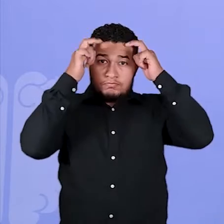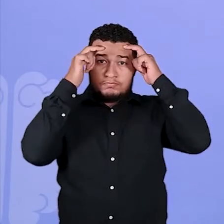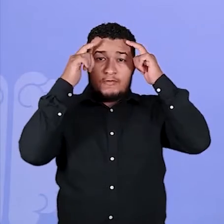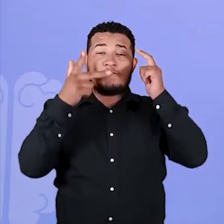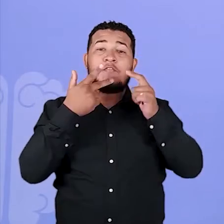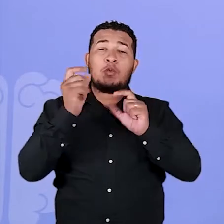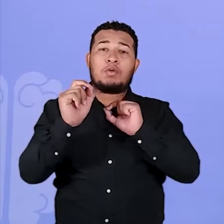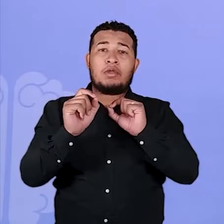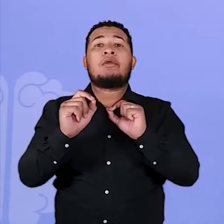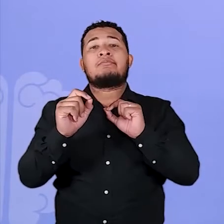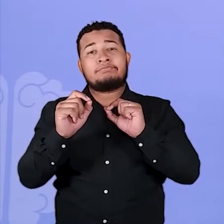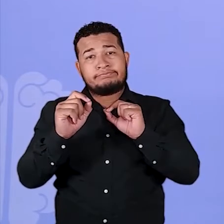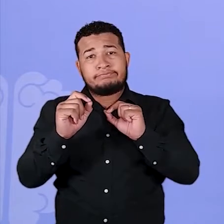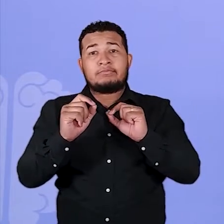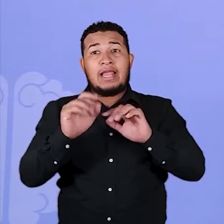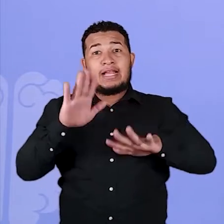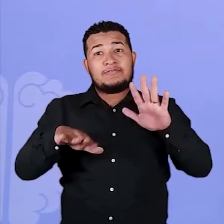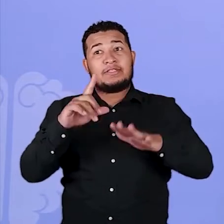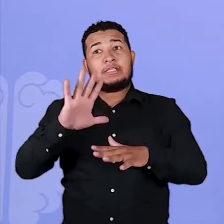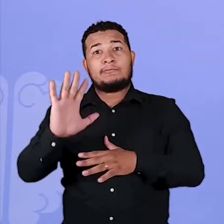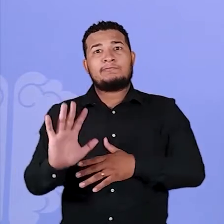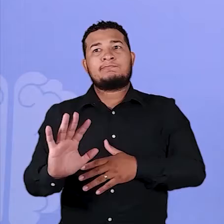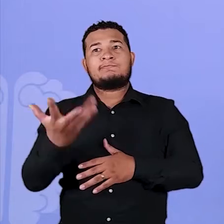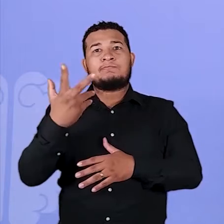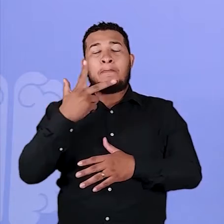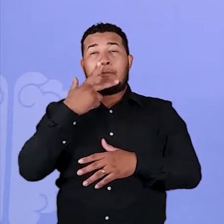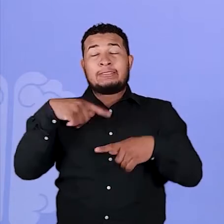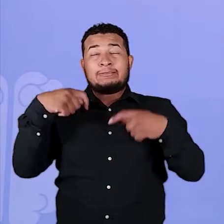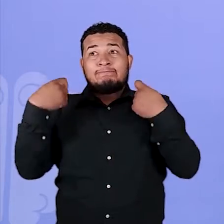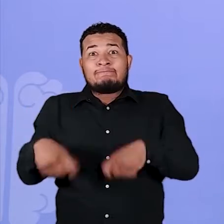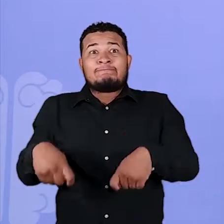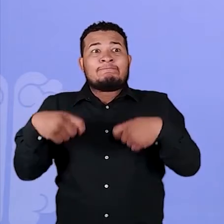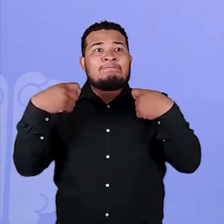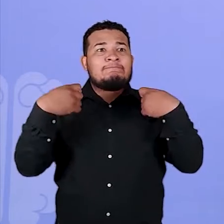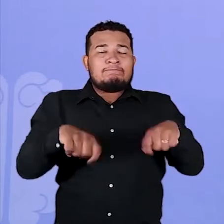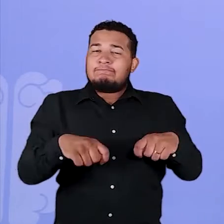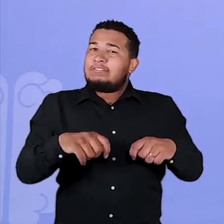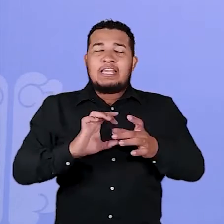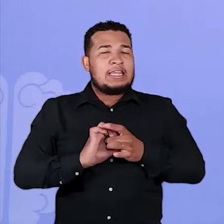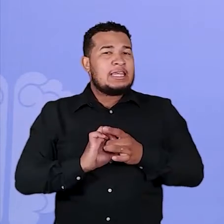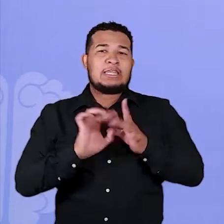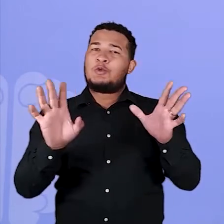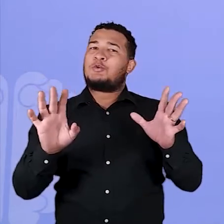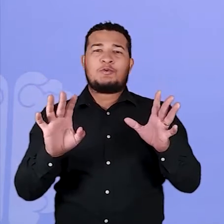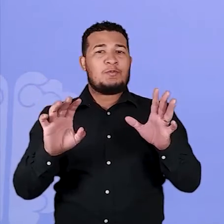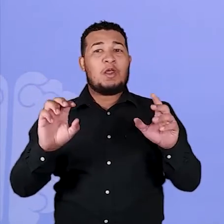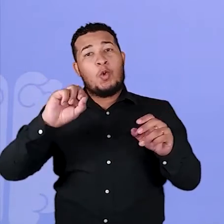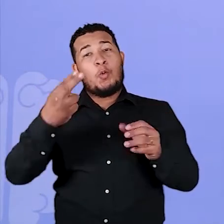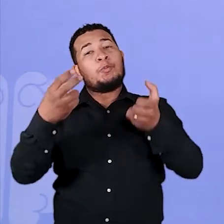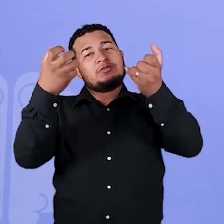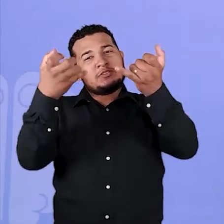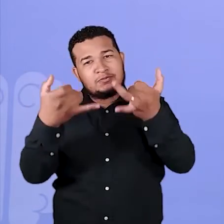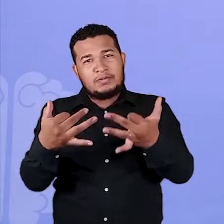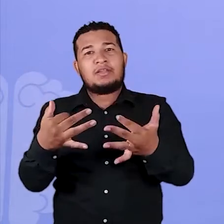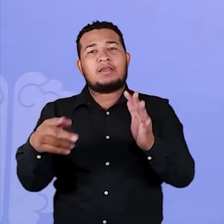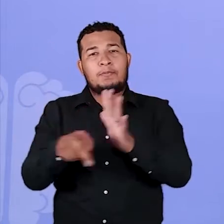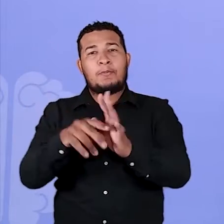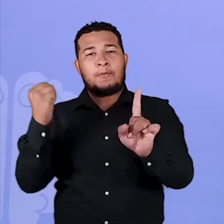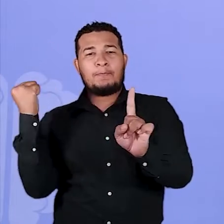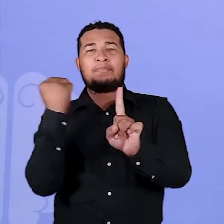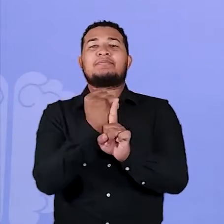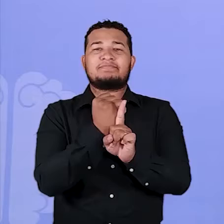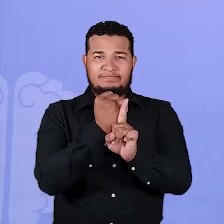Inglaterra utilizou é que nem mesmo um estado extremo de necessidade autoriza e justifica